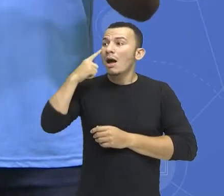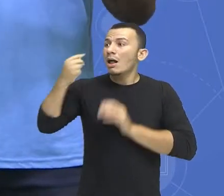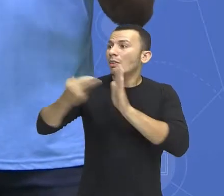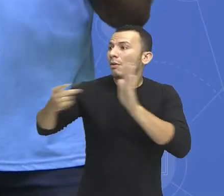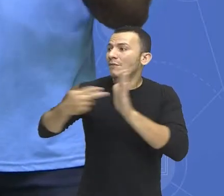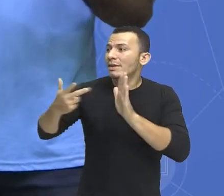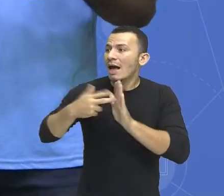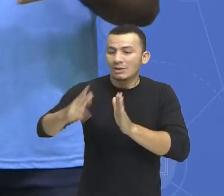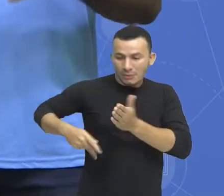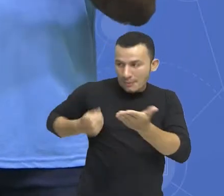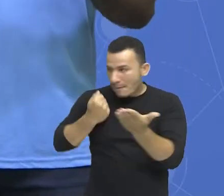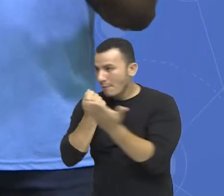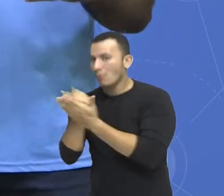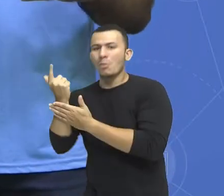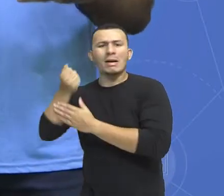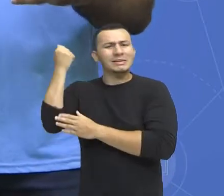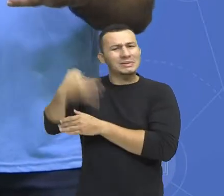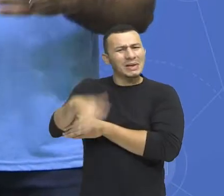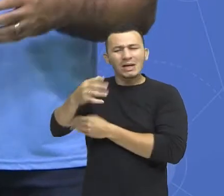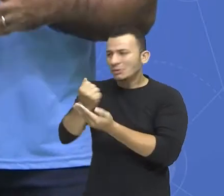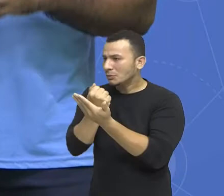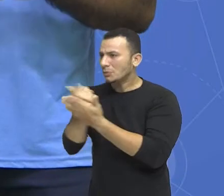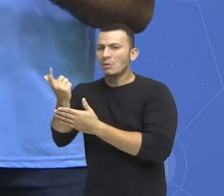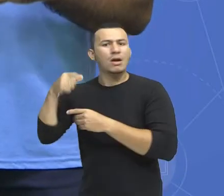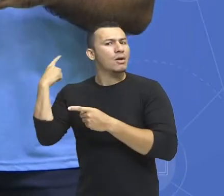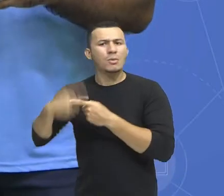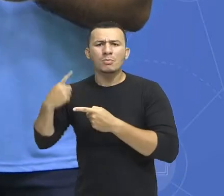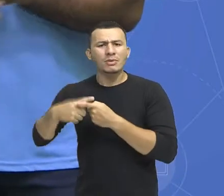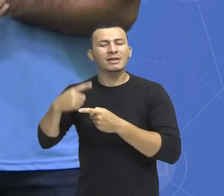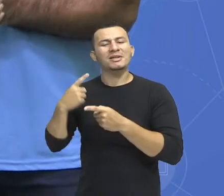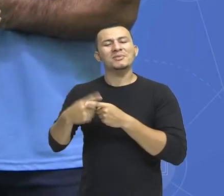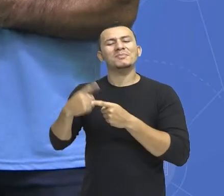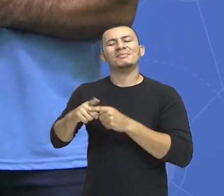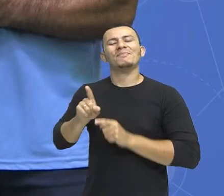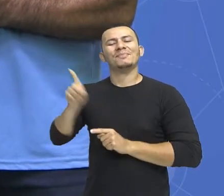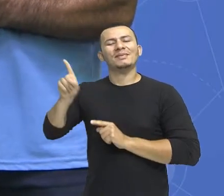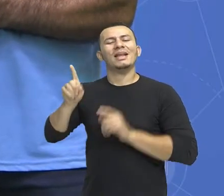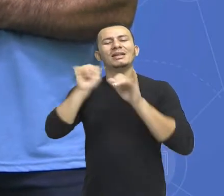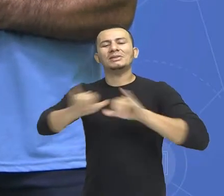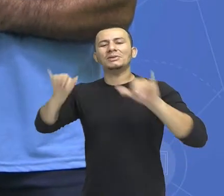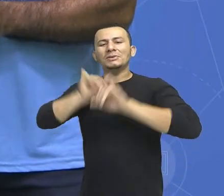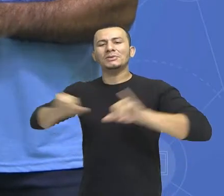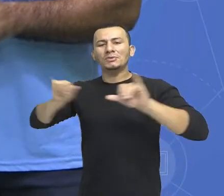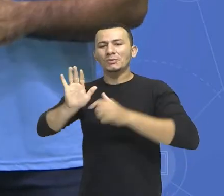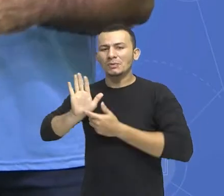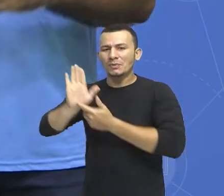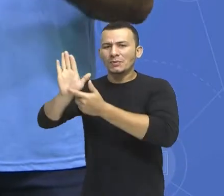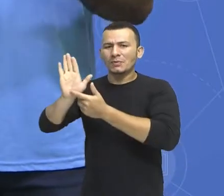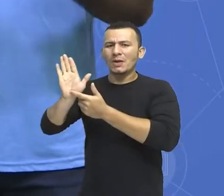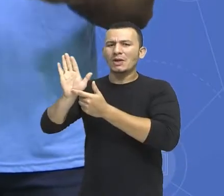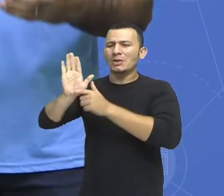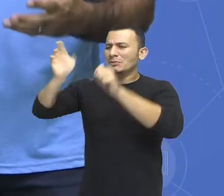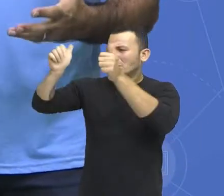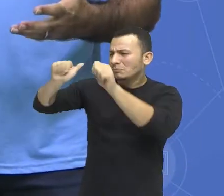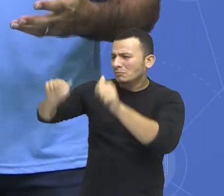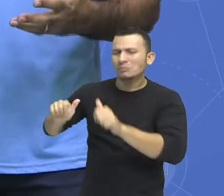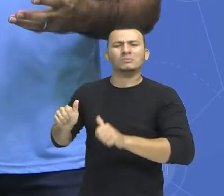mais bonito, caríssimo. Por quê? Porque lá na propaganda mostrava um